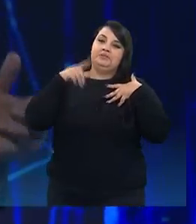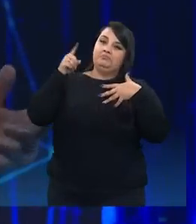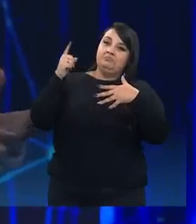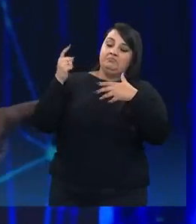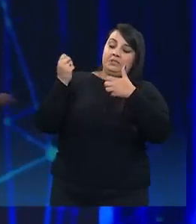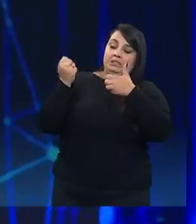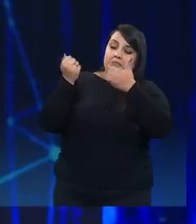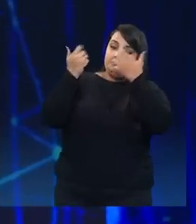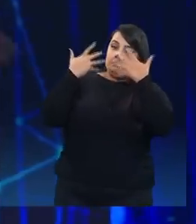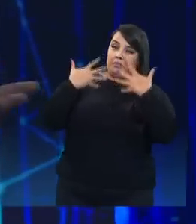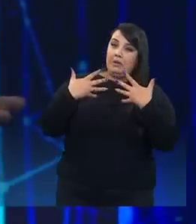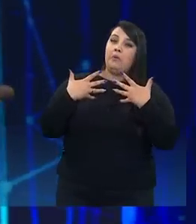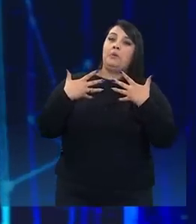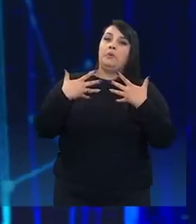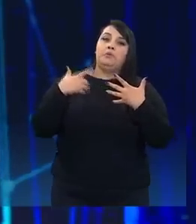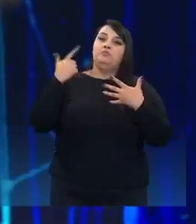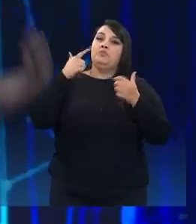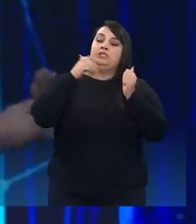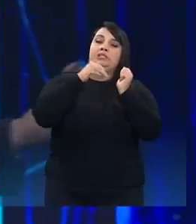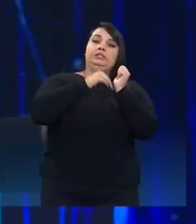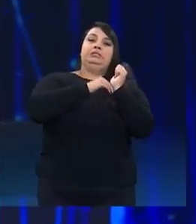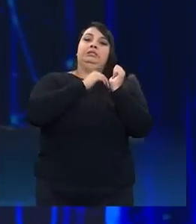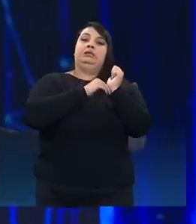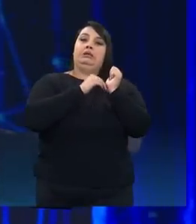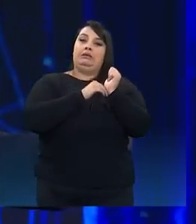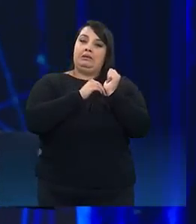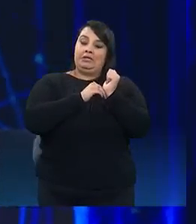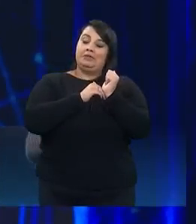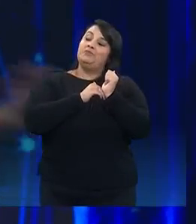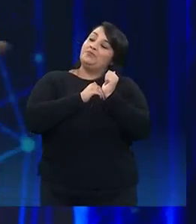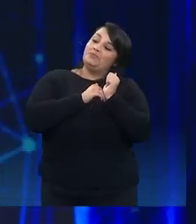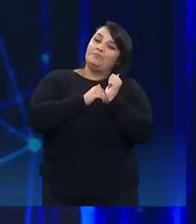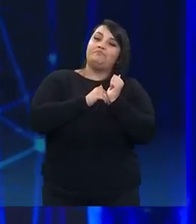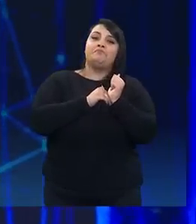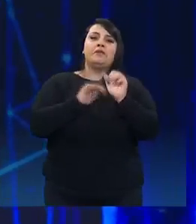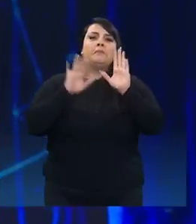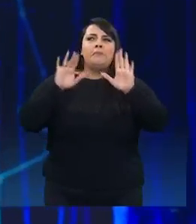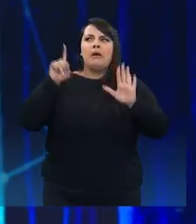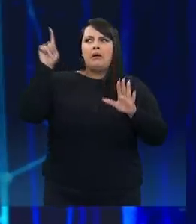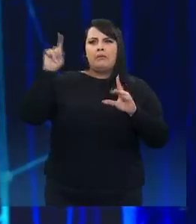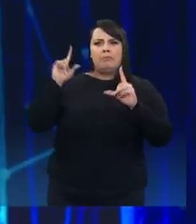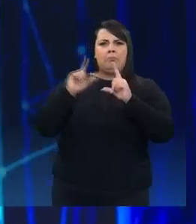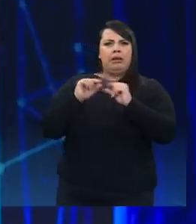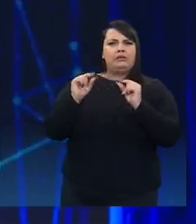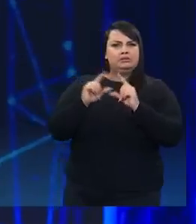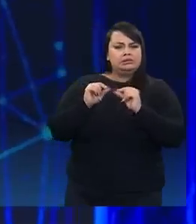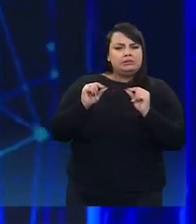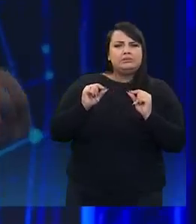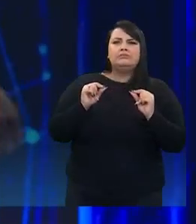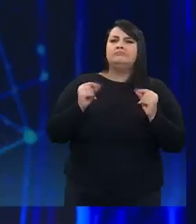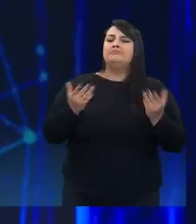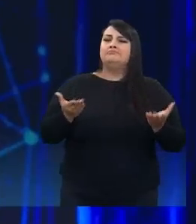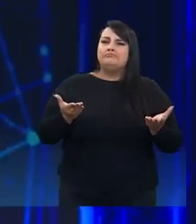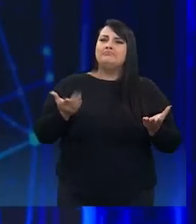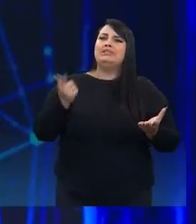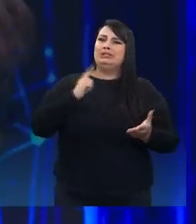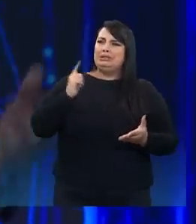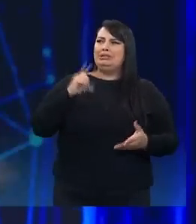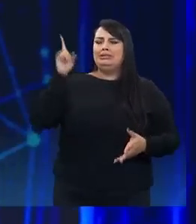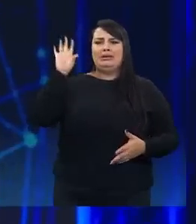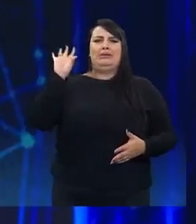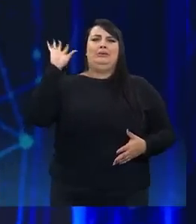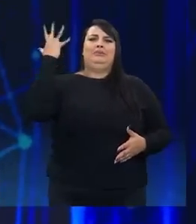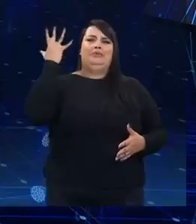você fosse eleito. Que seria um descalabro, que é o que está acontecendo em Brasília. É o que está acontecendo em Brasília. E sabe por que eu lembro dos